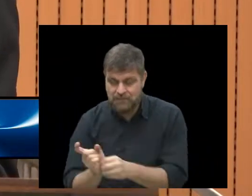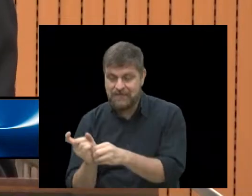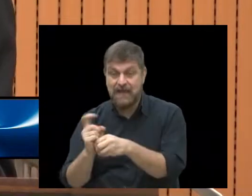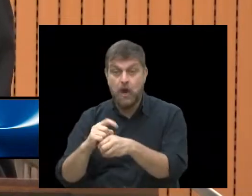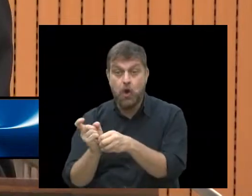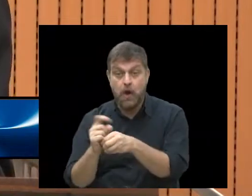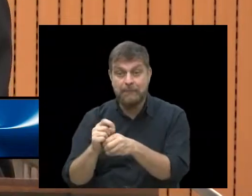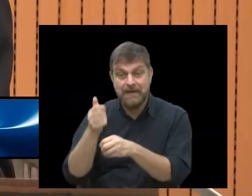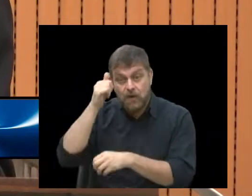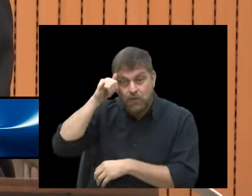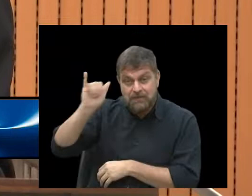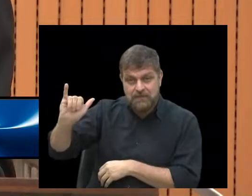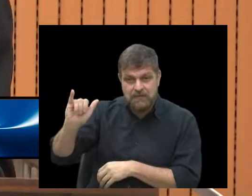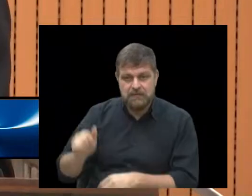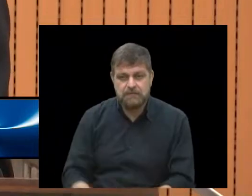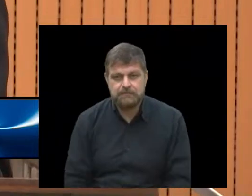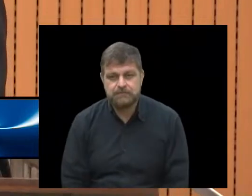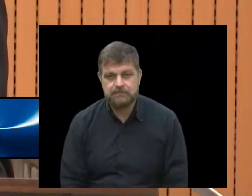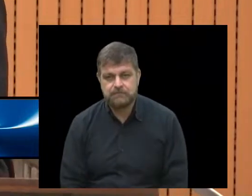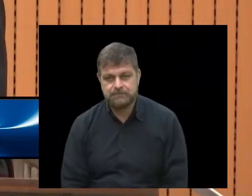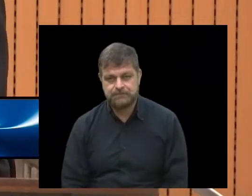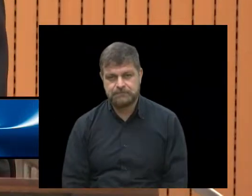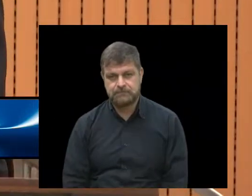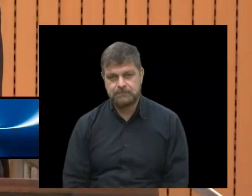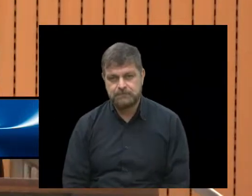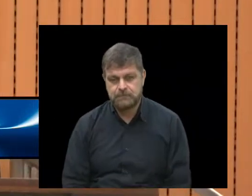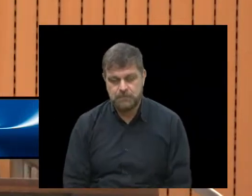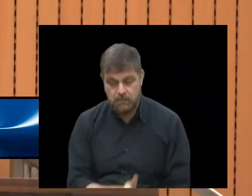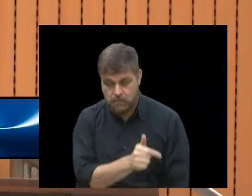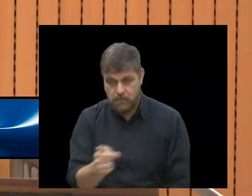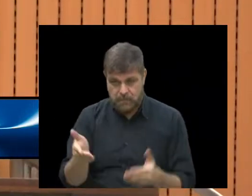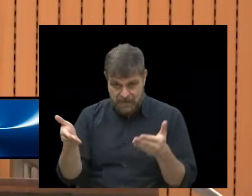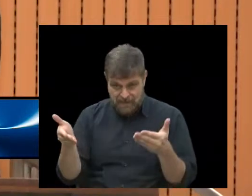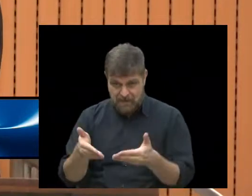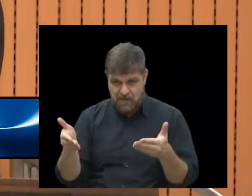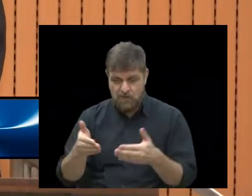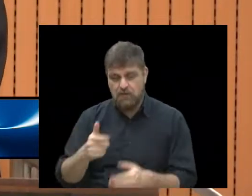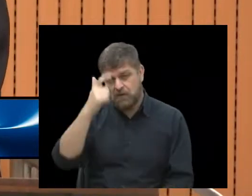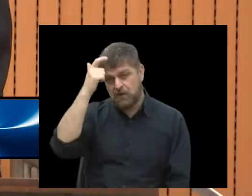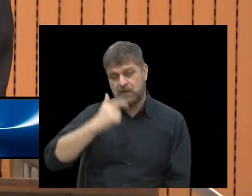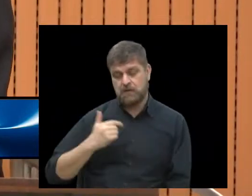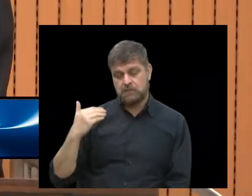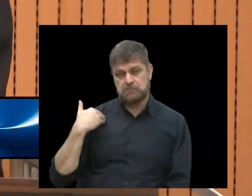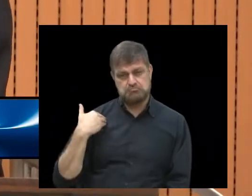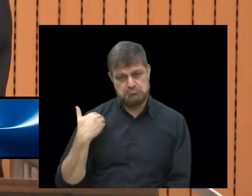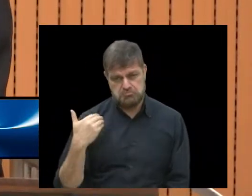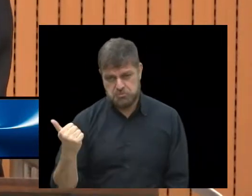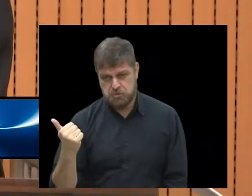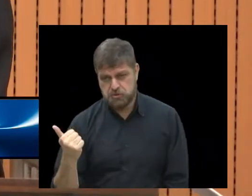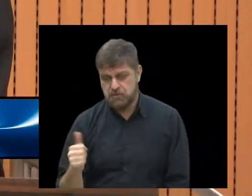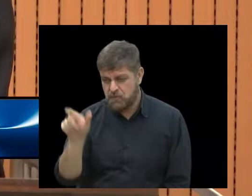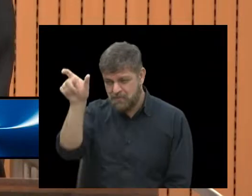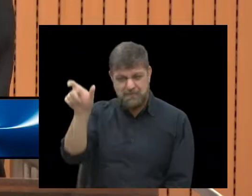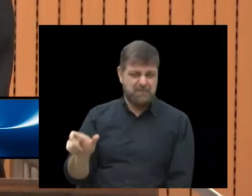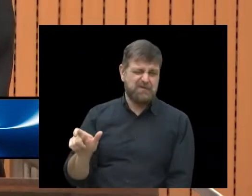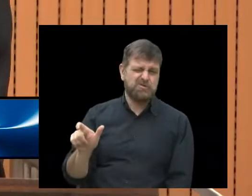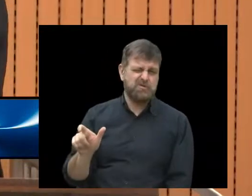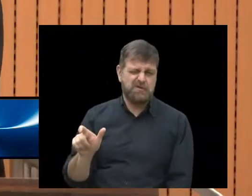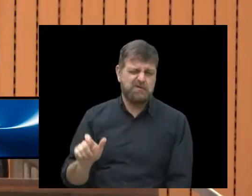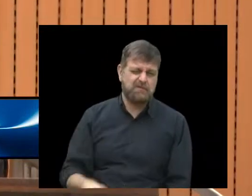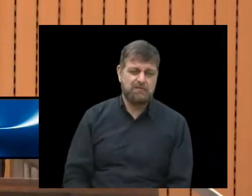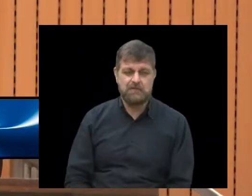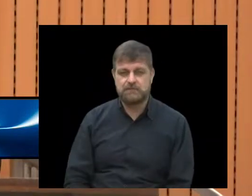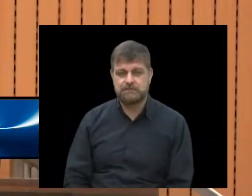de escorpiões. Esta semana passada eu fui procurado por uma pessoa,